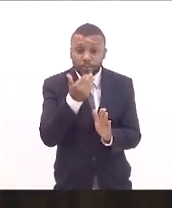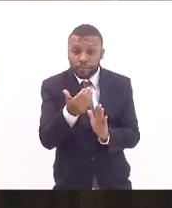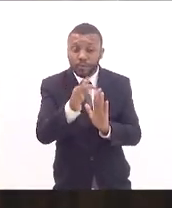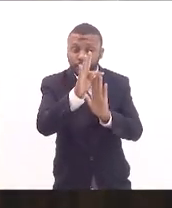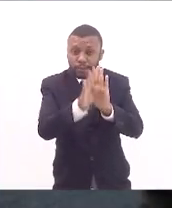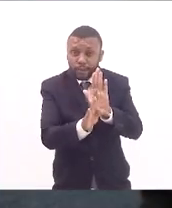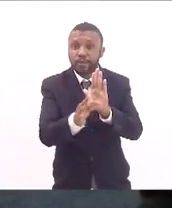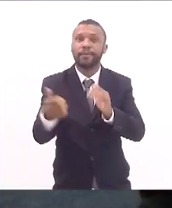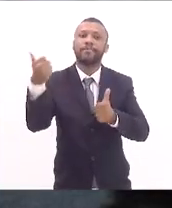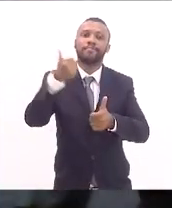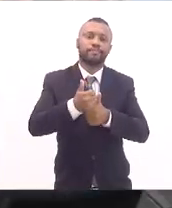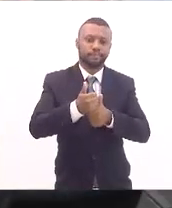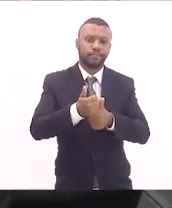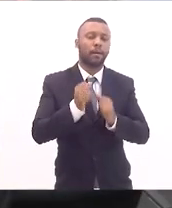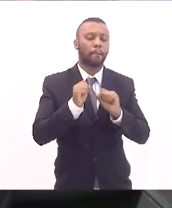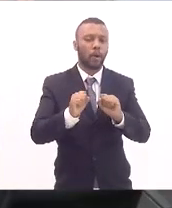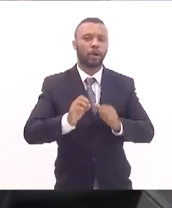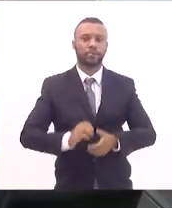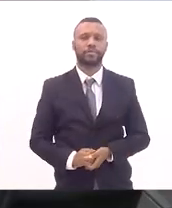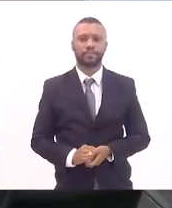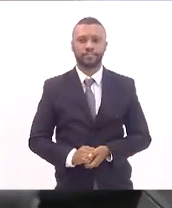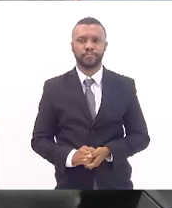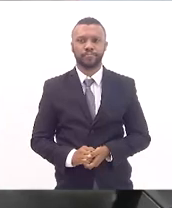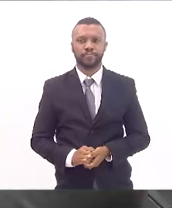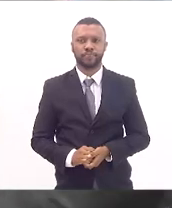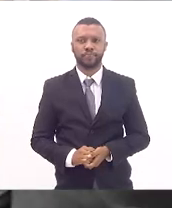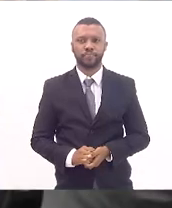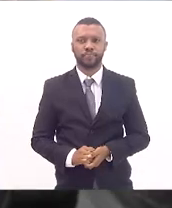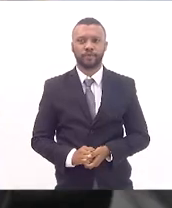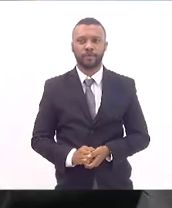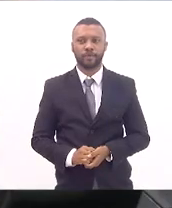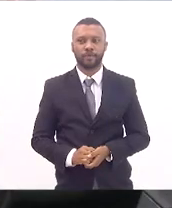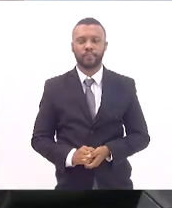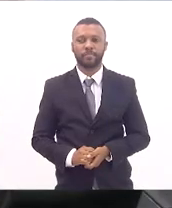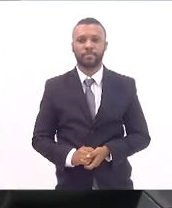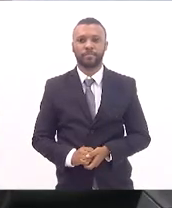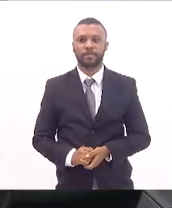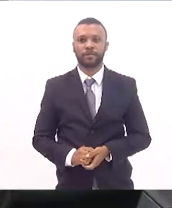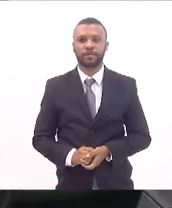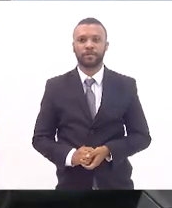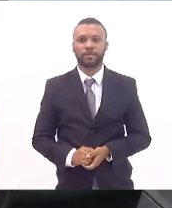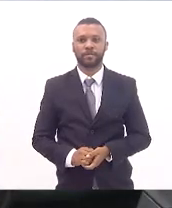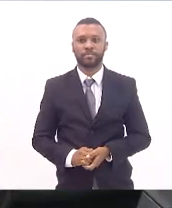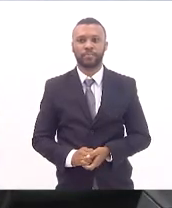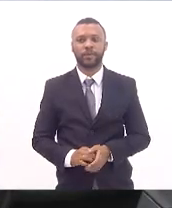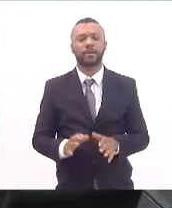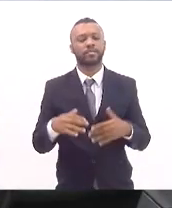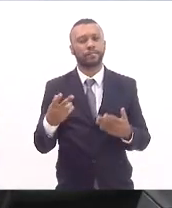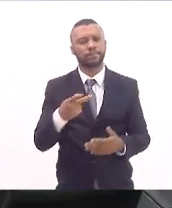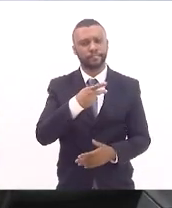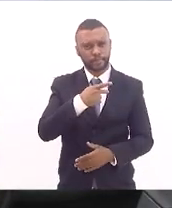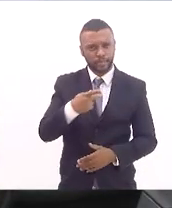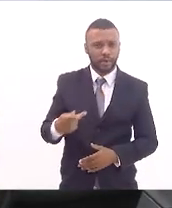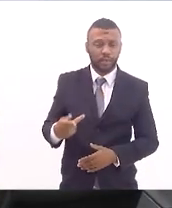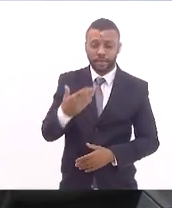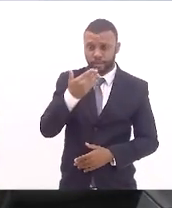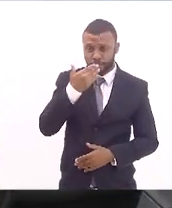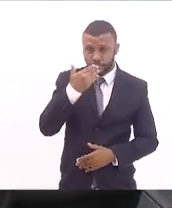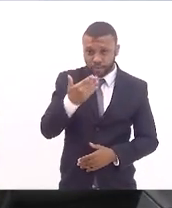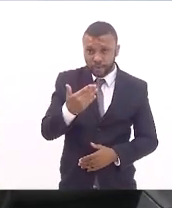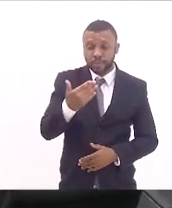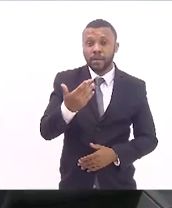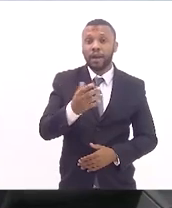pedindo forma final de ação né e concluindo com o subjetivo e não fala no final de redação da presidência a comparecer